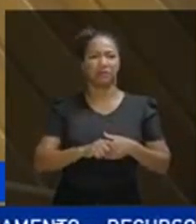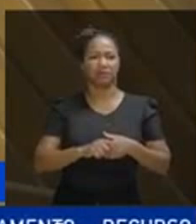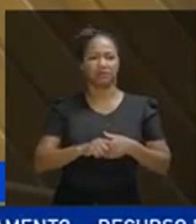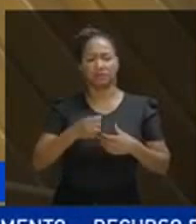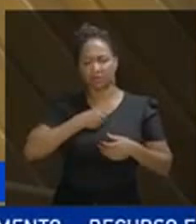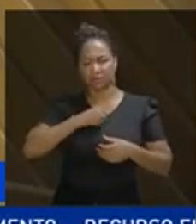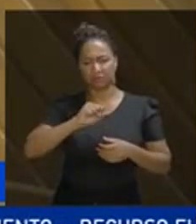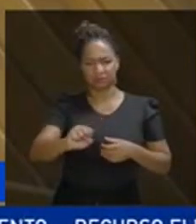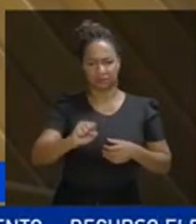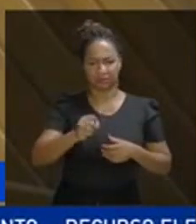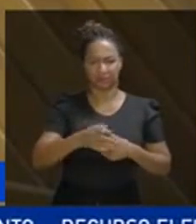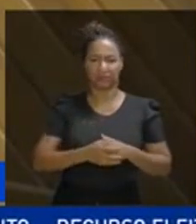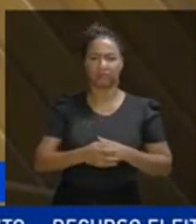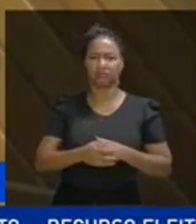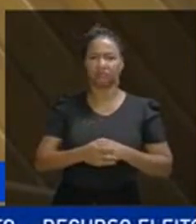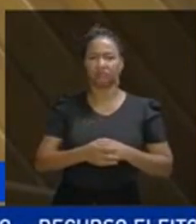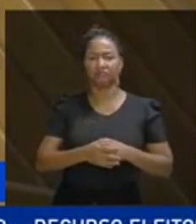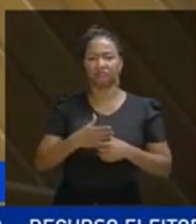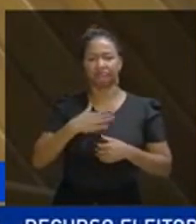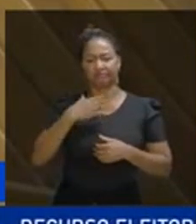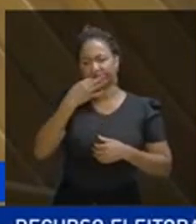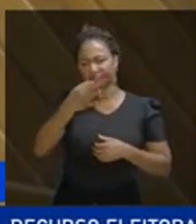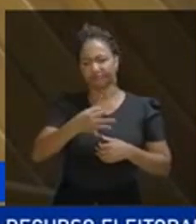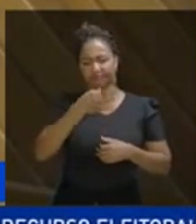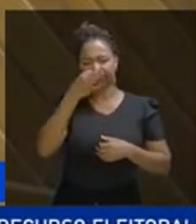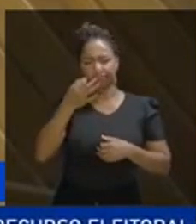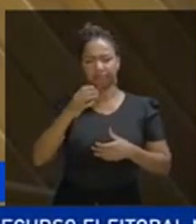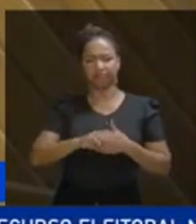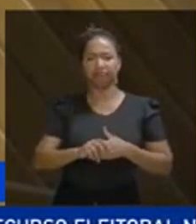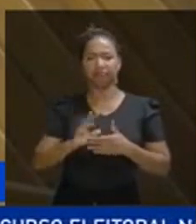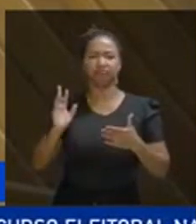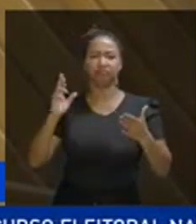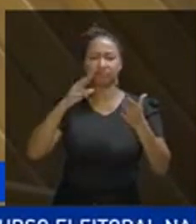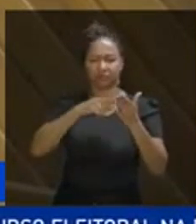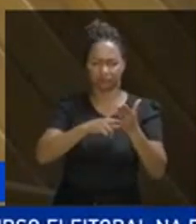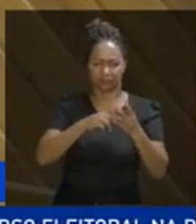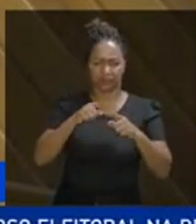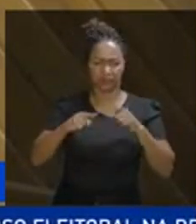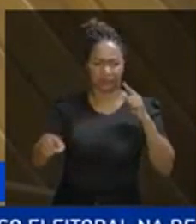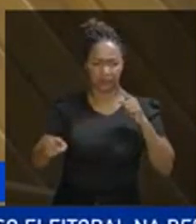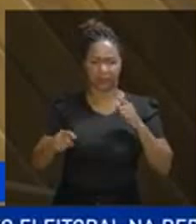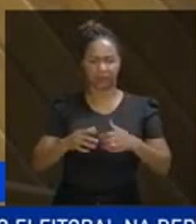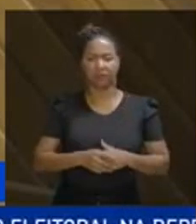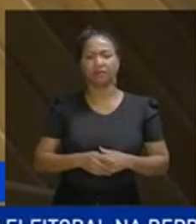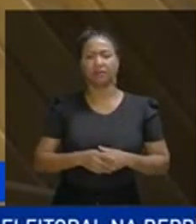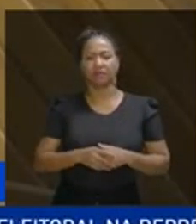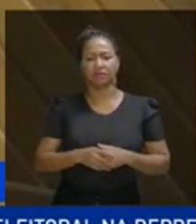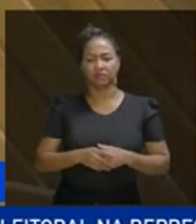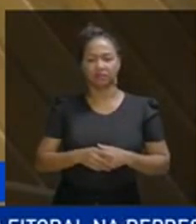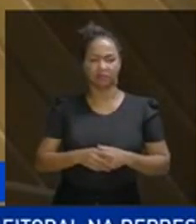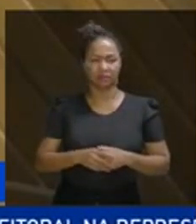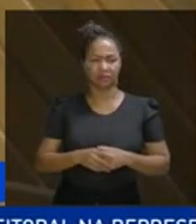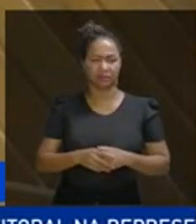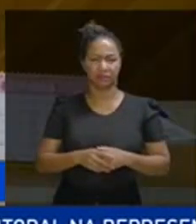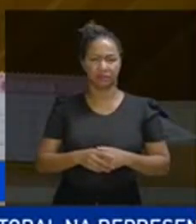escuros, curtos, usa óculos de armação escura e traz toga preta. O relator tem inteira razão em negar provimento ao